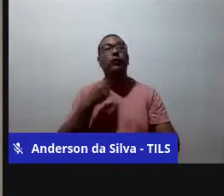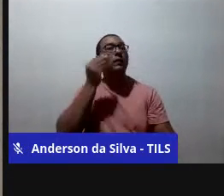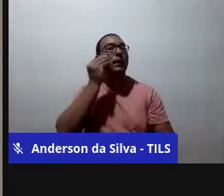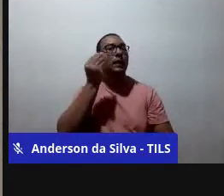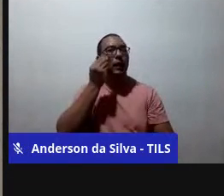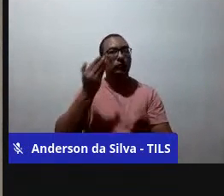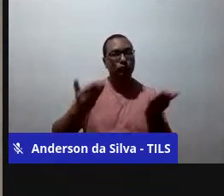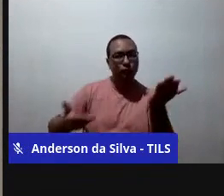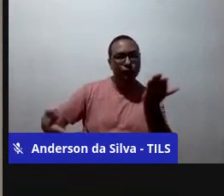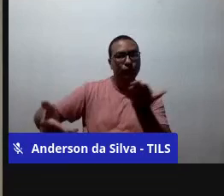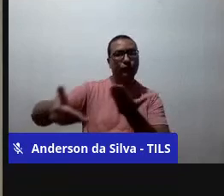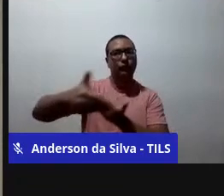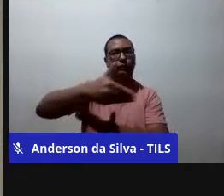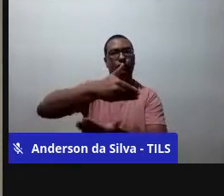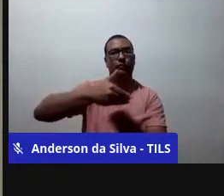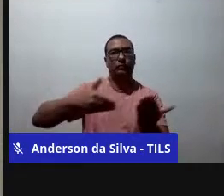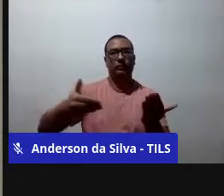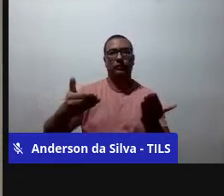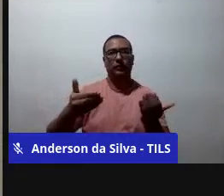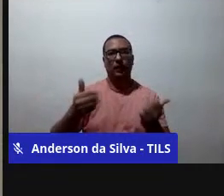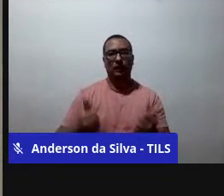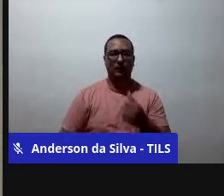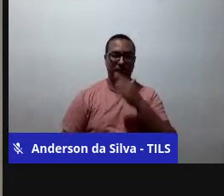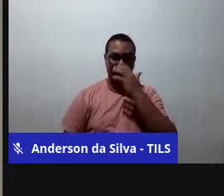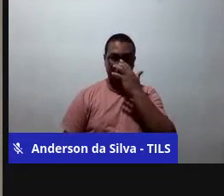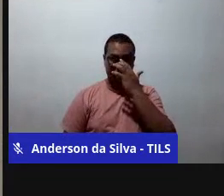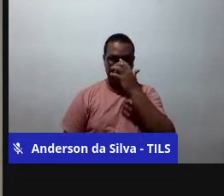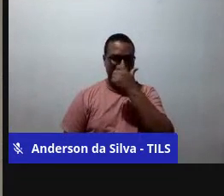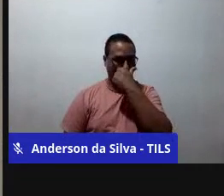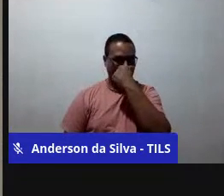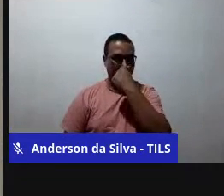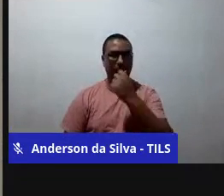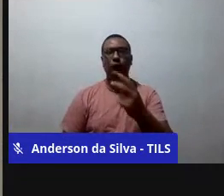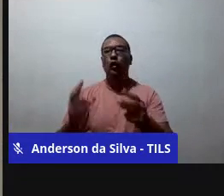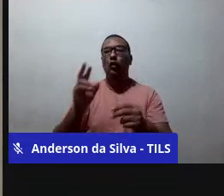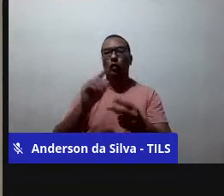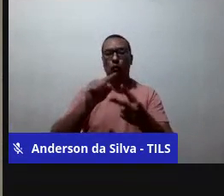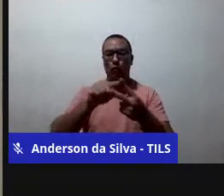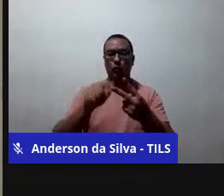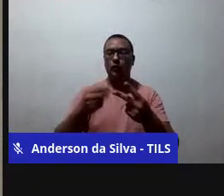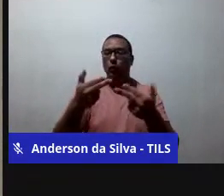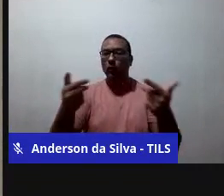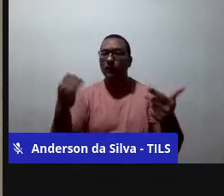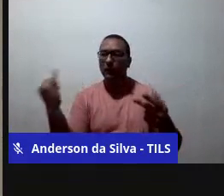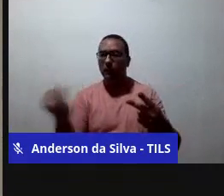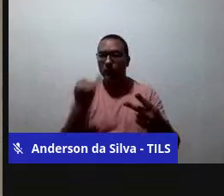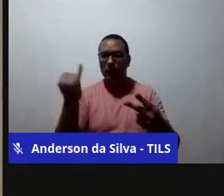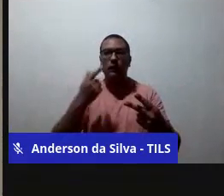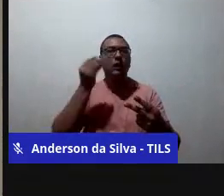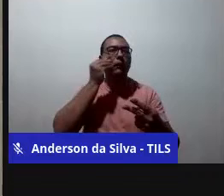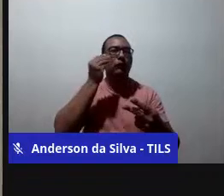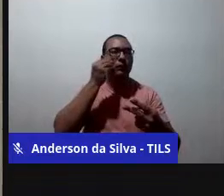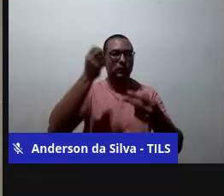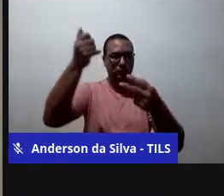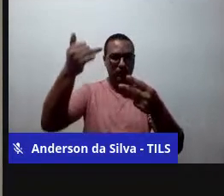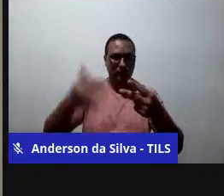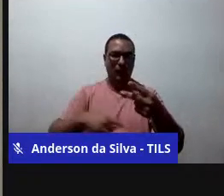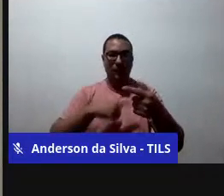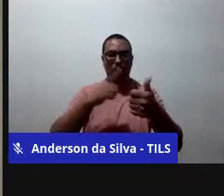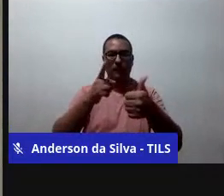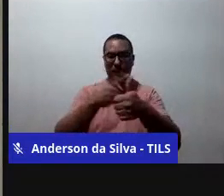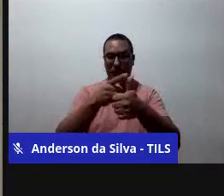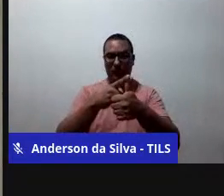justamente fazer essa integração. Dois aspectos importantes que eu gostaria de abordar. Primeiro, de